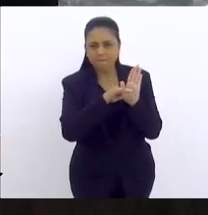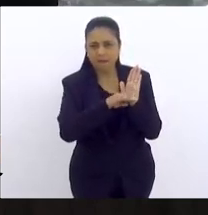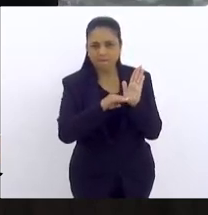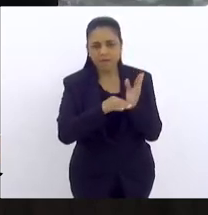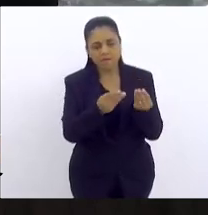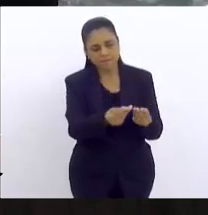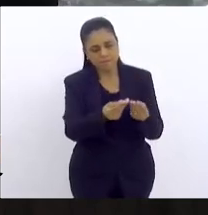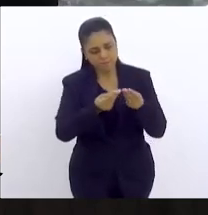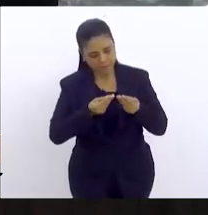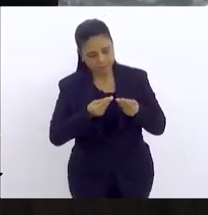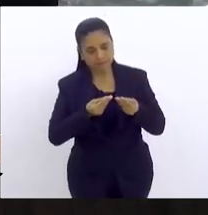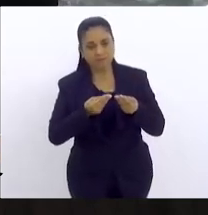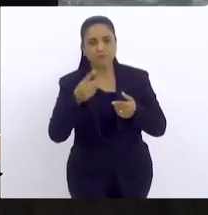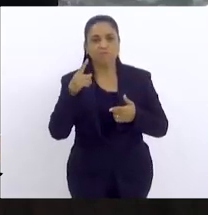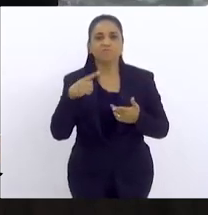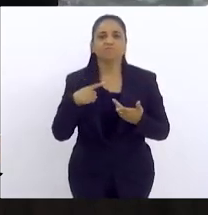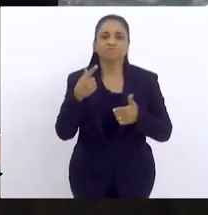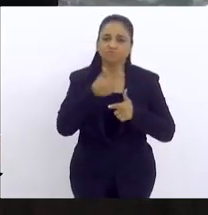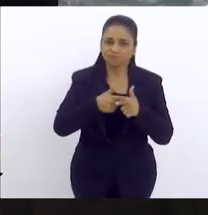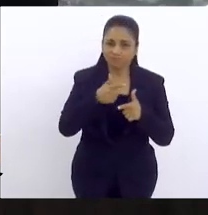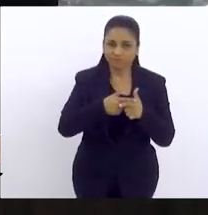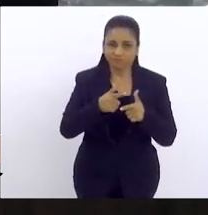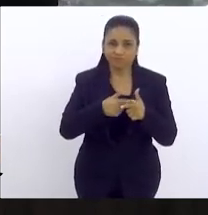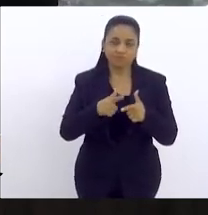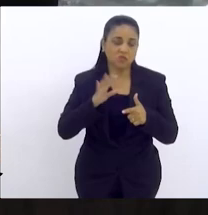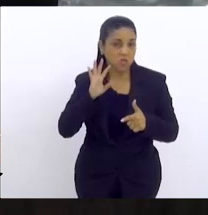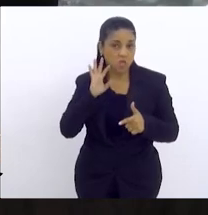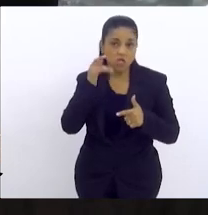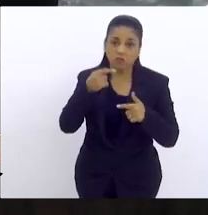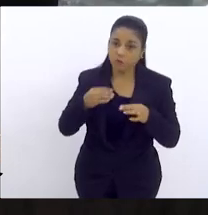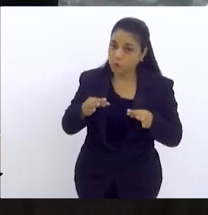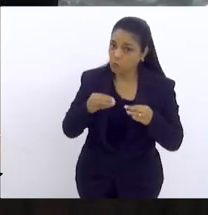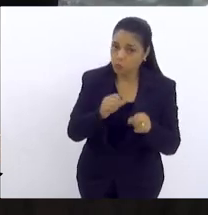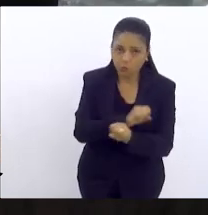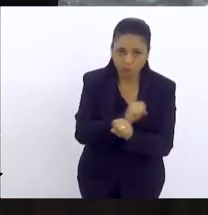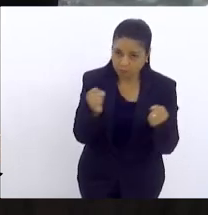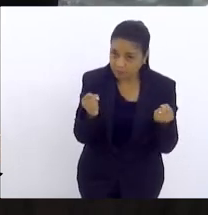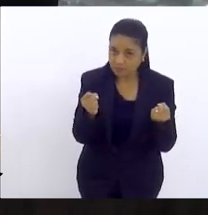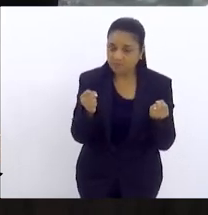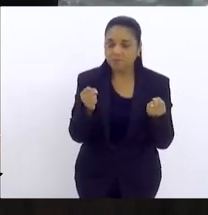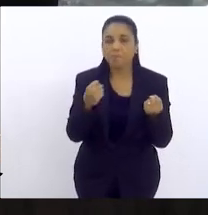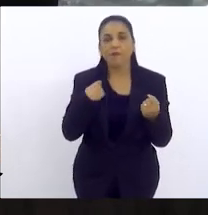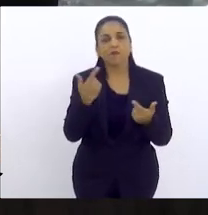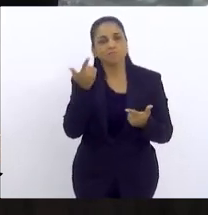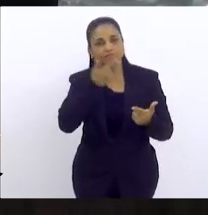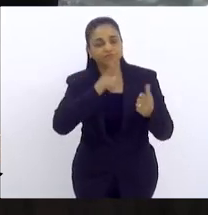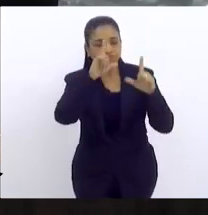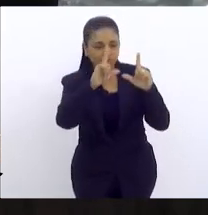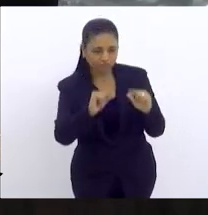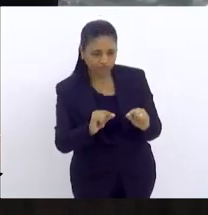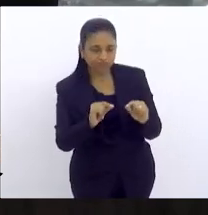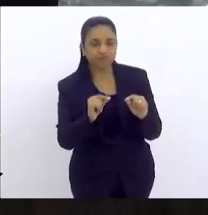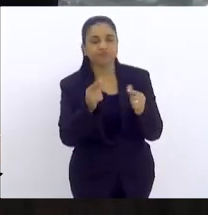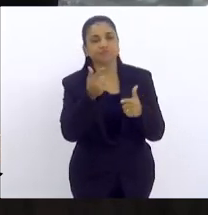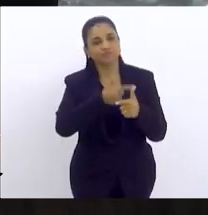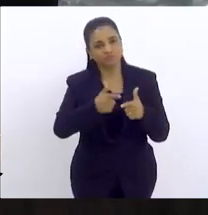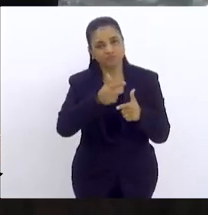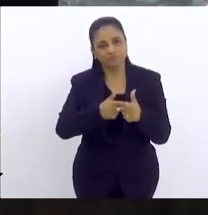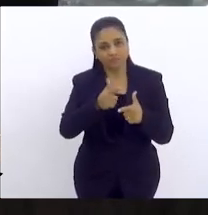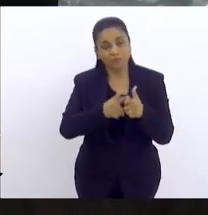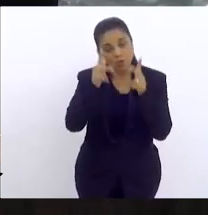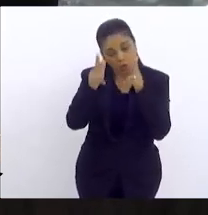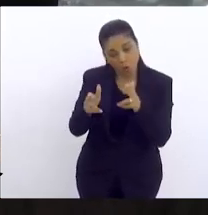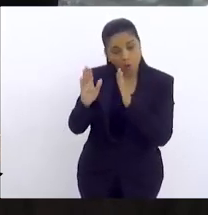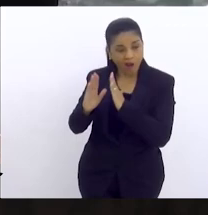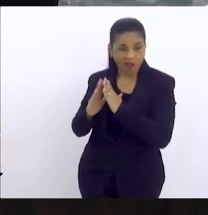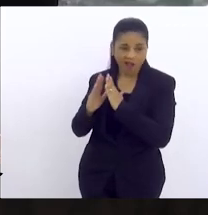para gente eu sei que ele não vai conseguir resolver tudo mas que possa amenizar é como nós fazemos a nossa casa